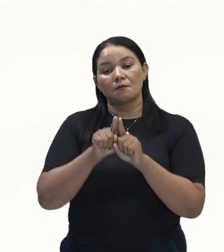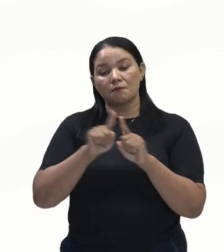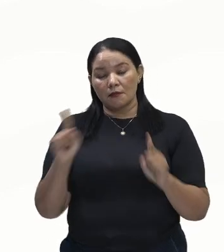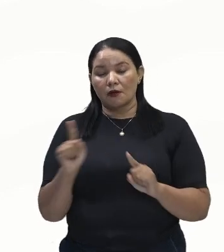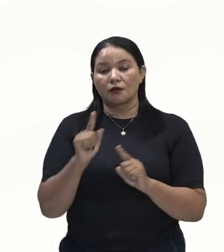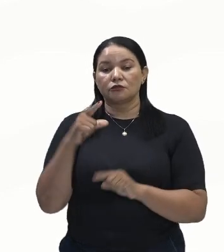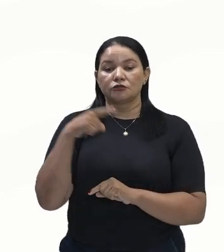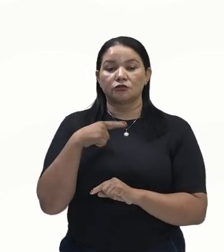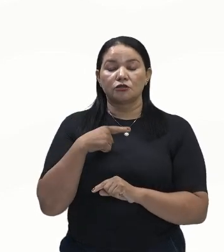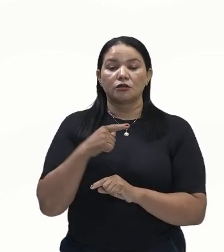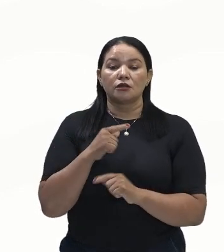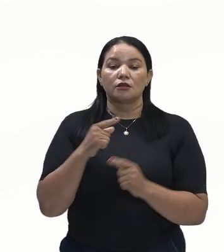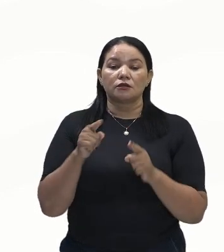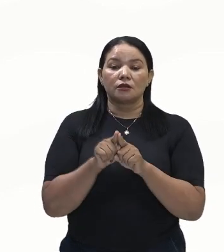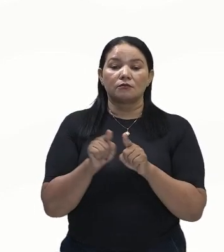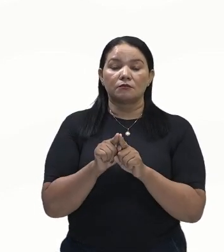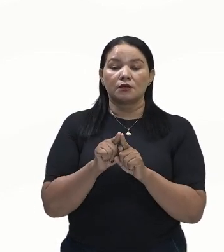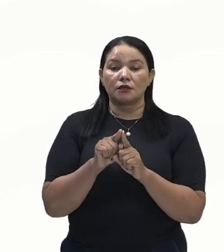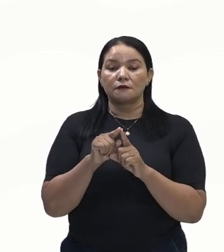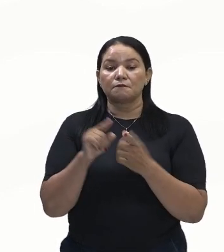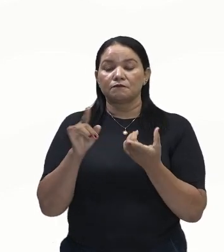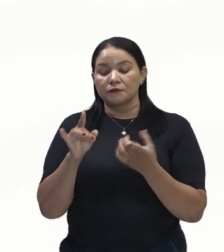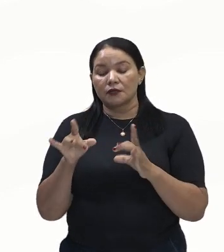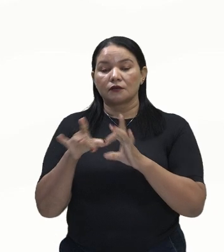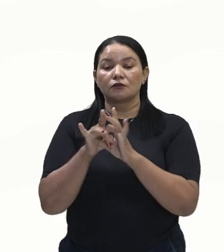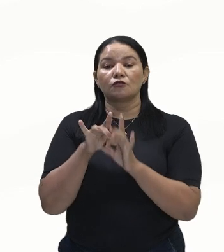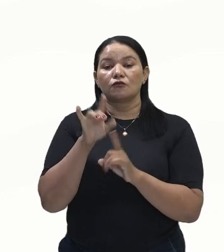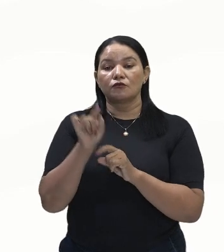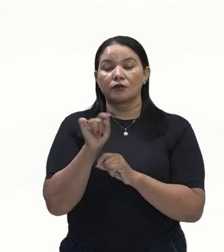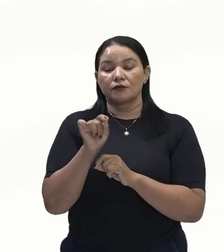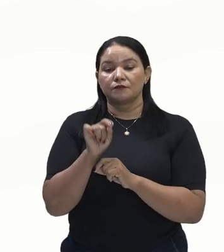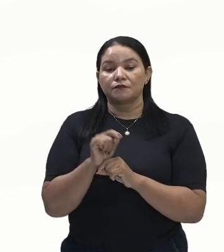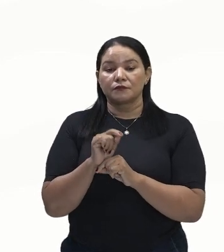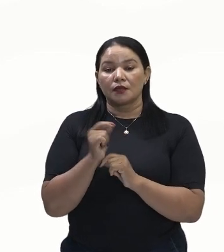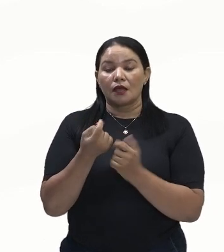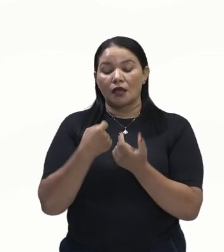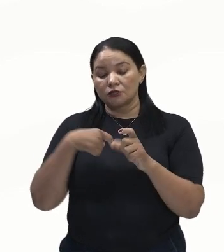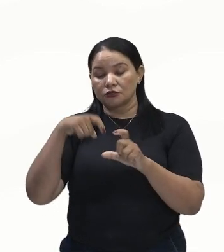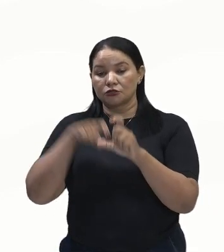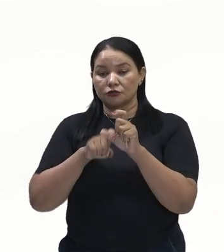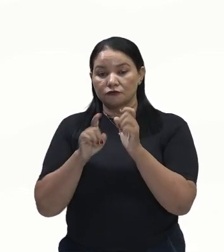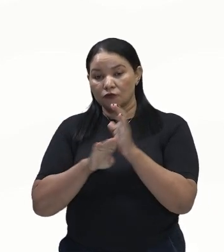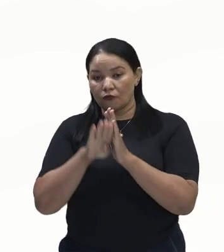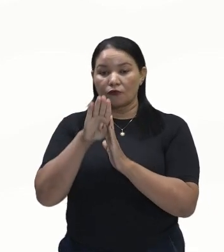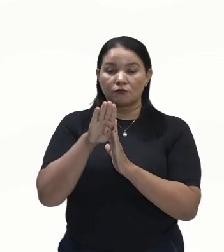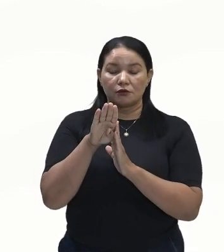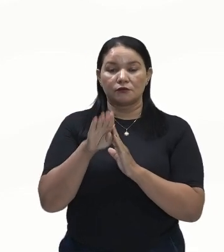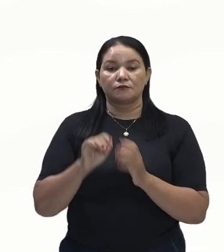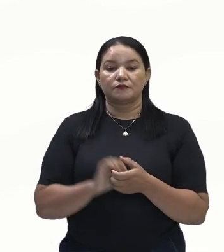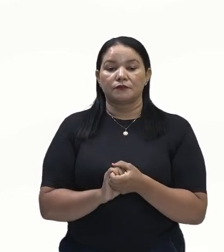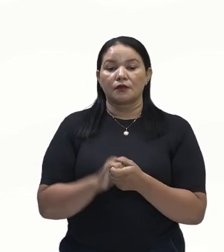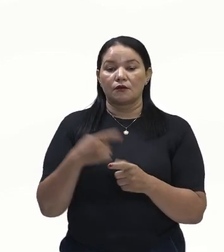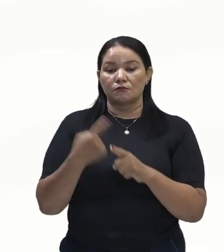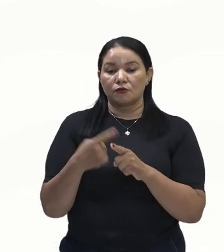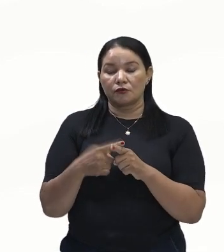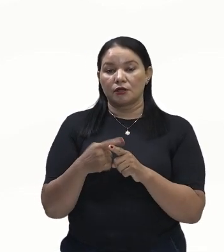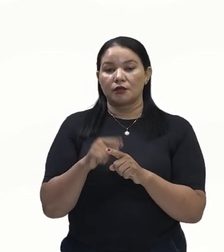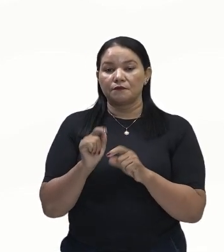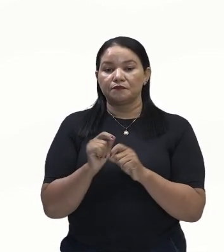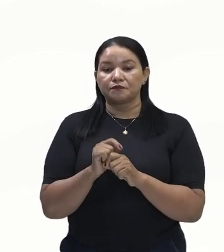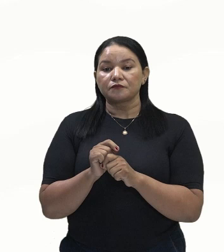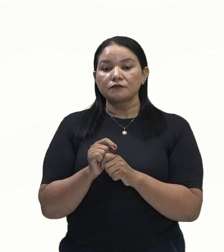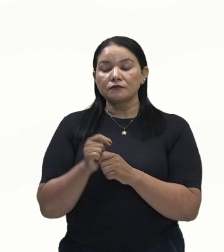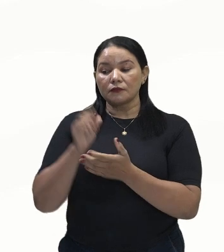Porém, esse resultado ele vai estar alinhado com o quê? Com o aumento da dívida externa, uma vez que vai ter ali o